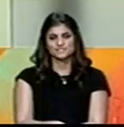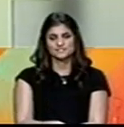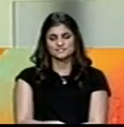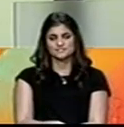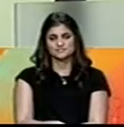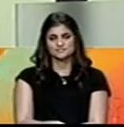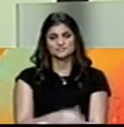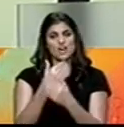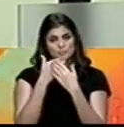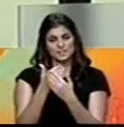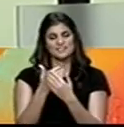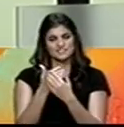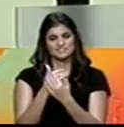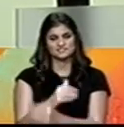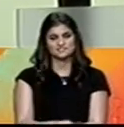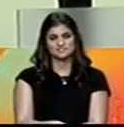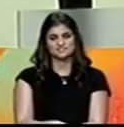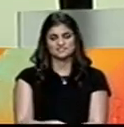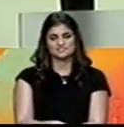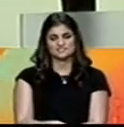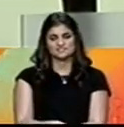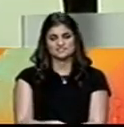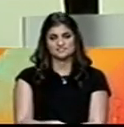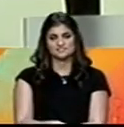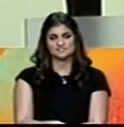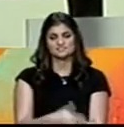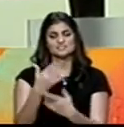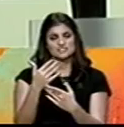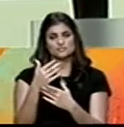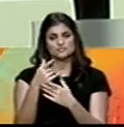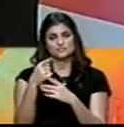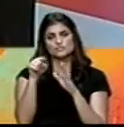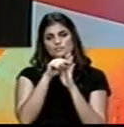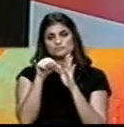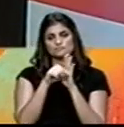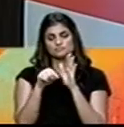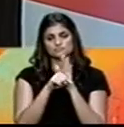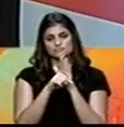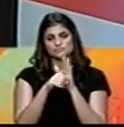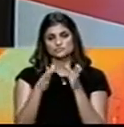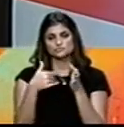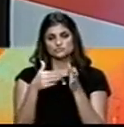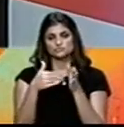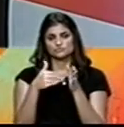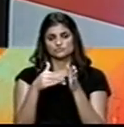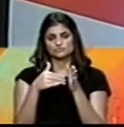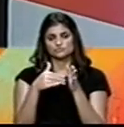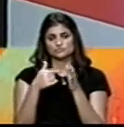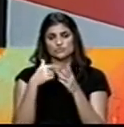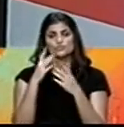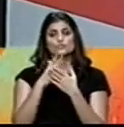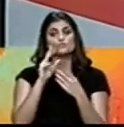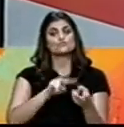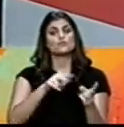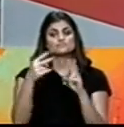Exatamente. Muito obrigado, muito obrigado. E então, para dar-se fazer a receita. Obrigado, Eli. Não tem nada, só fui transportador.